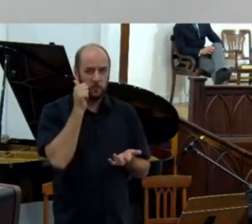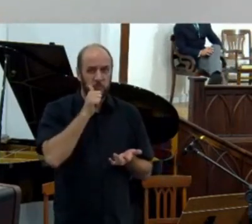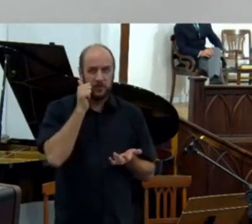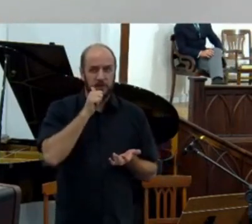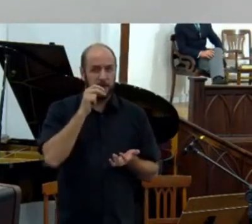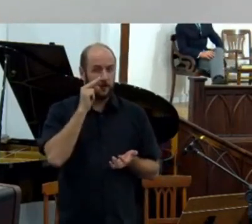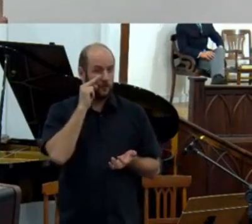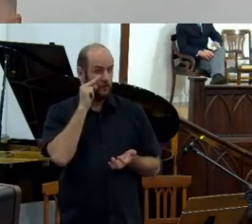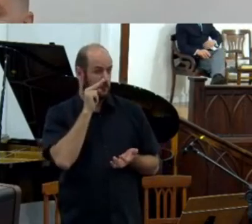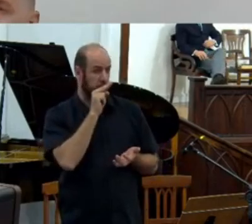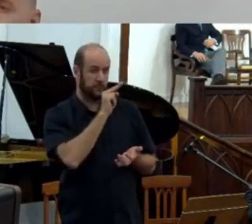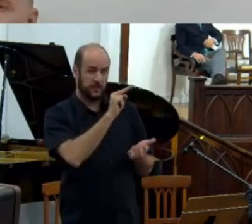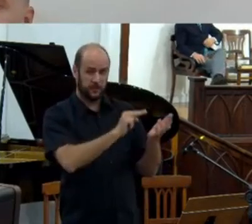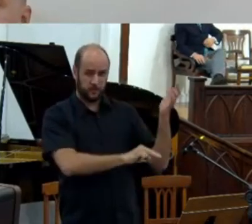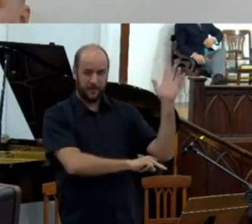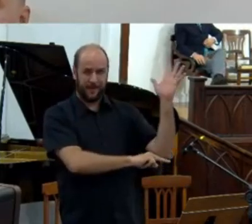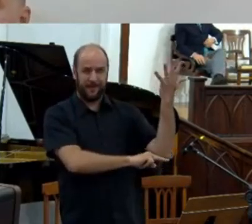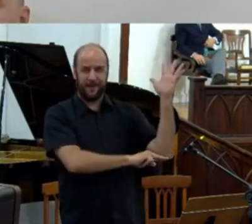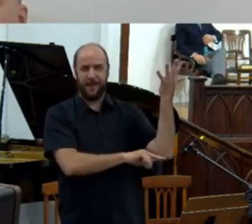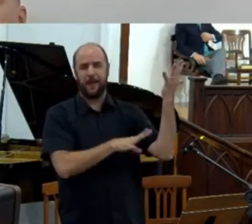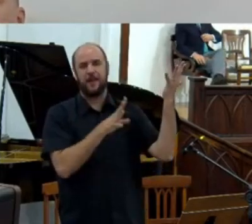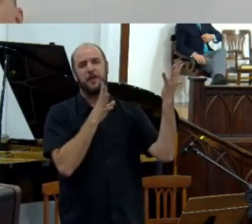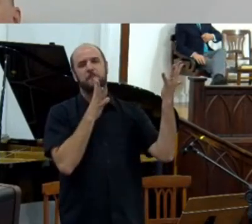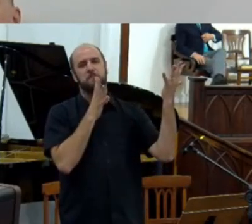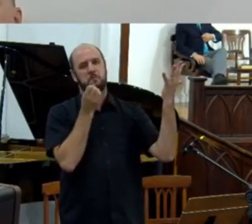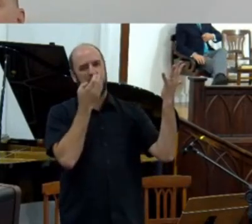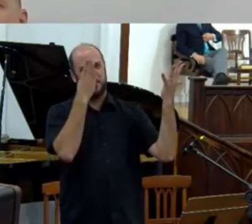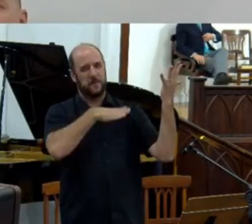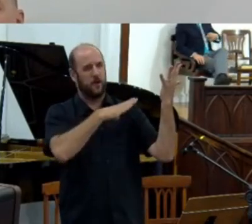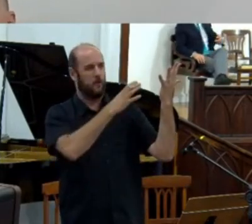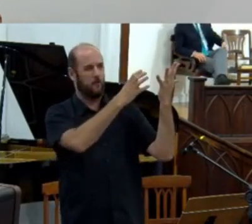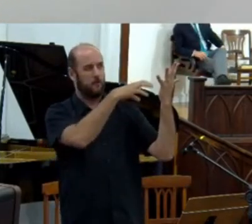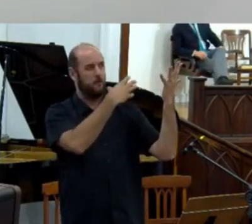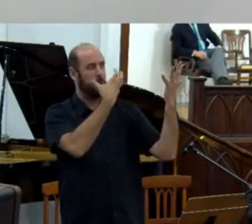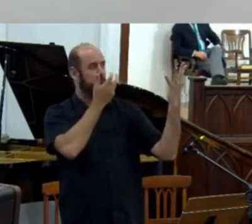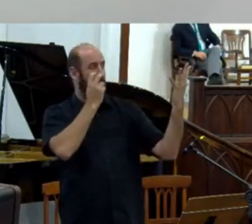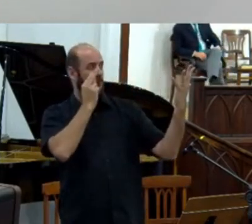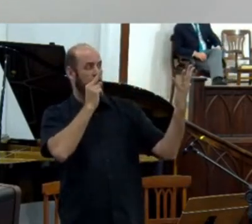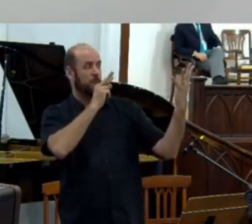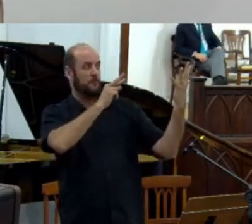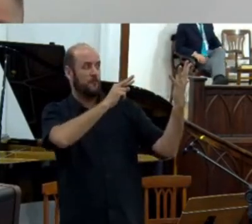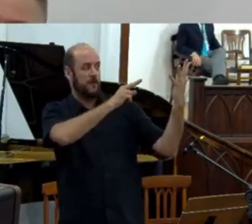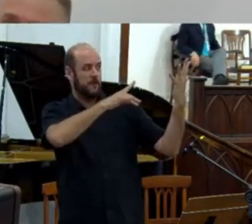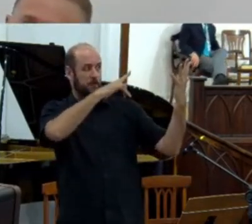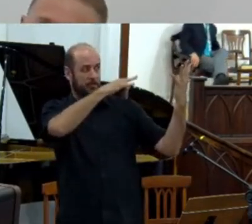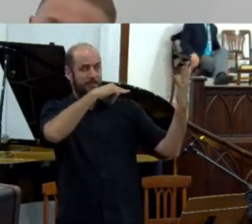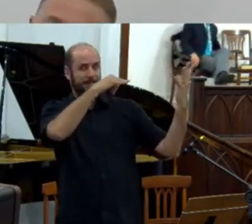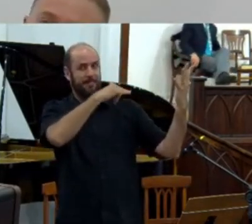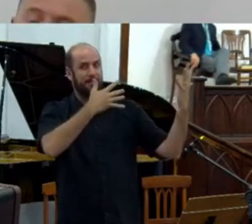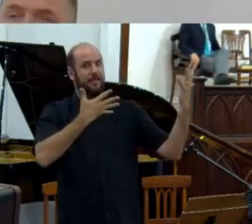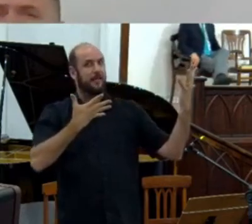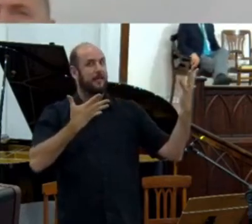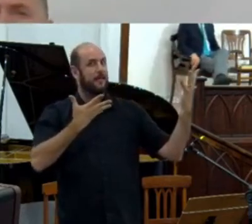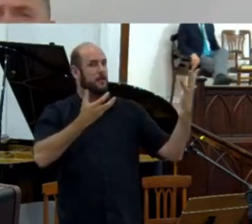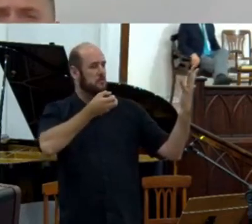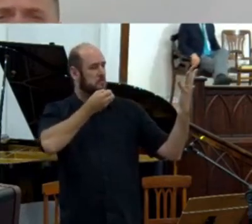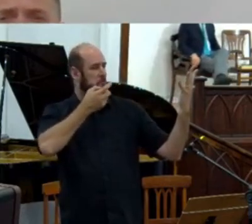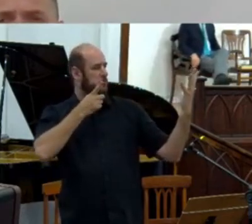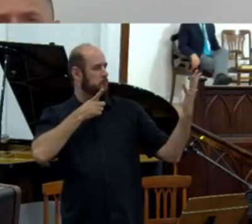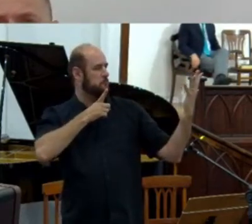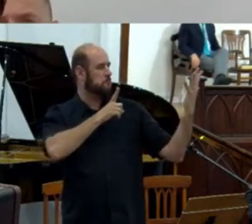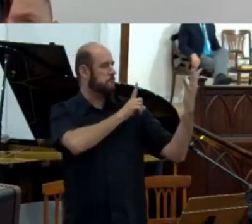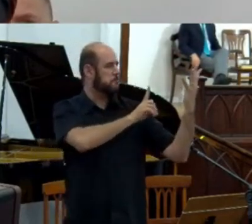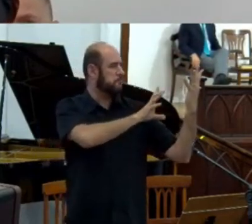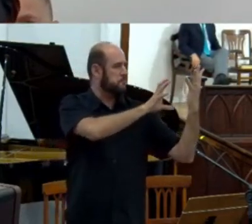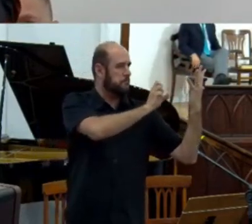mulher olhando para a árvore do conhecimento do bem e do mal e enxergando ela como boa e então se conduzindo